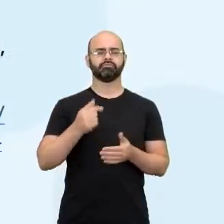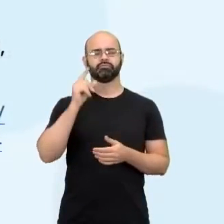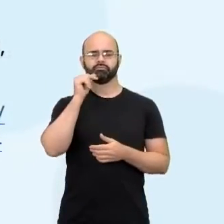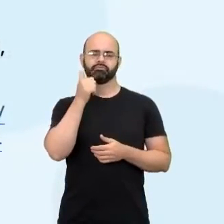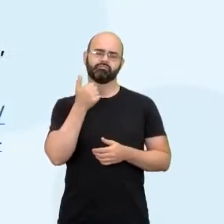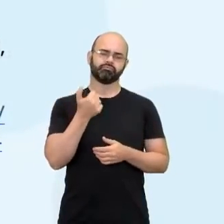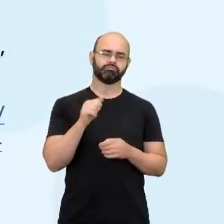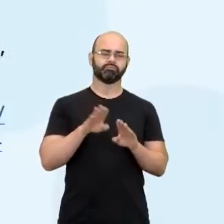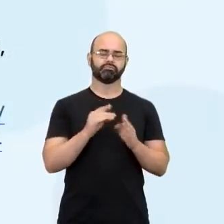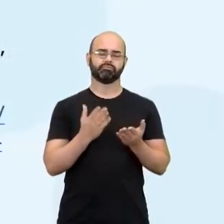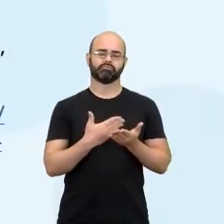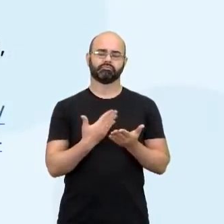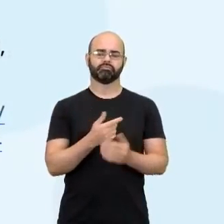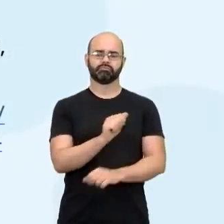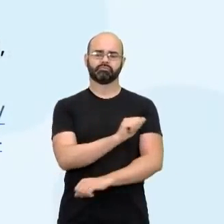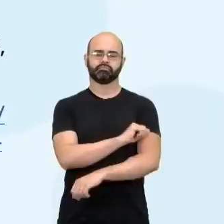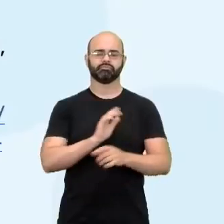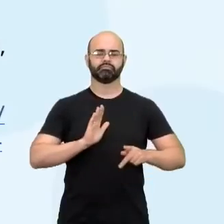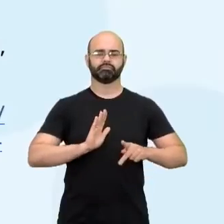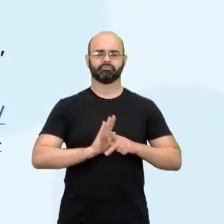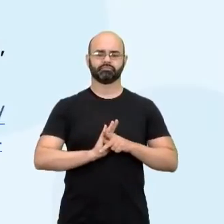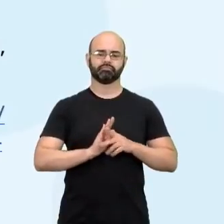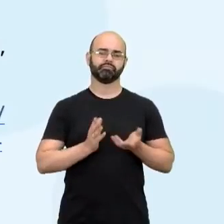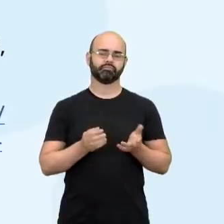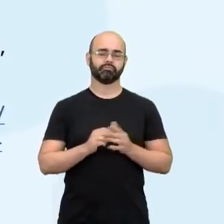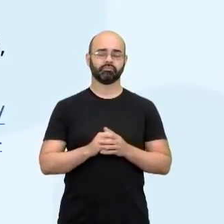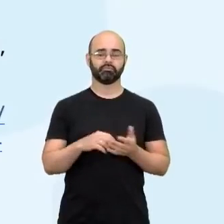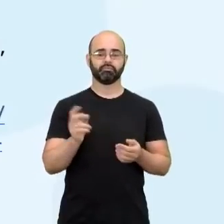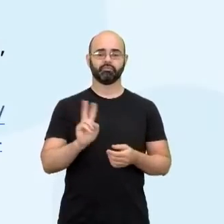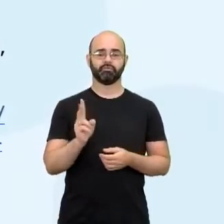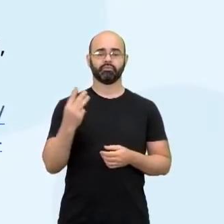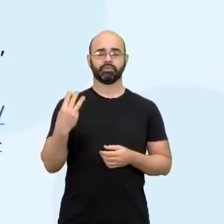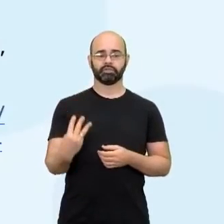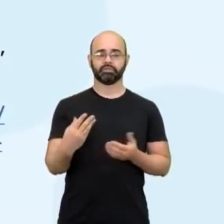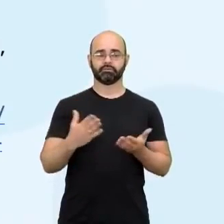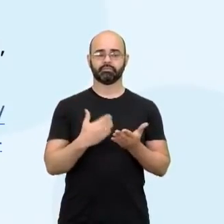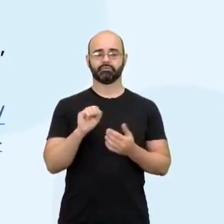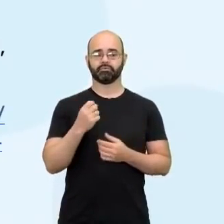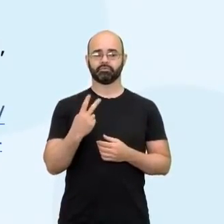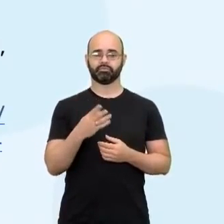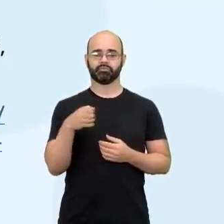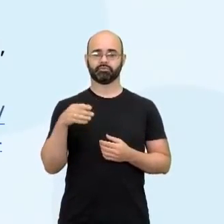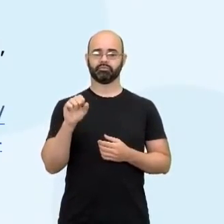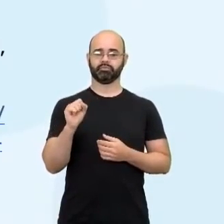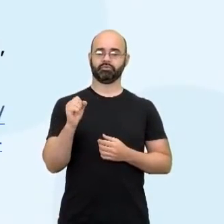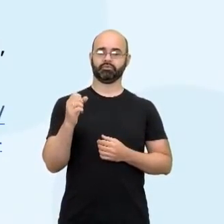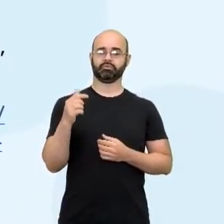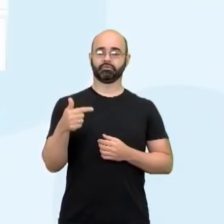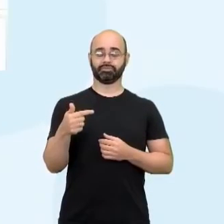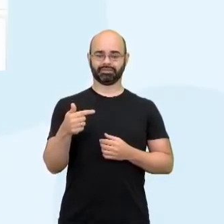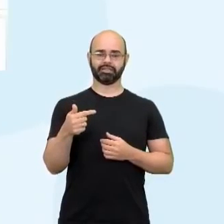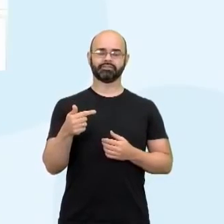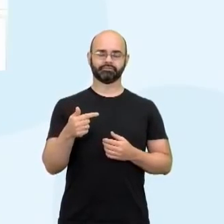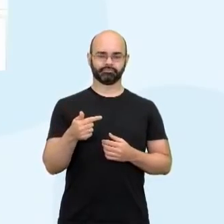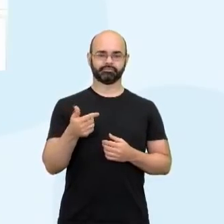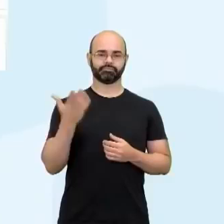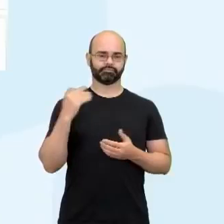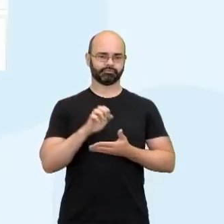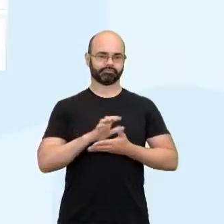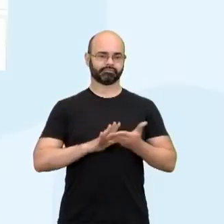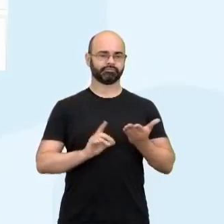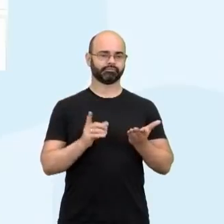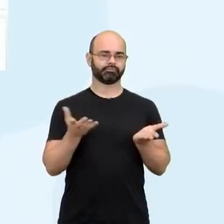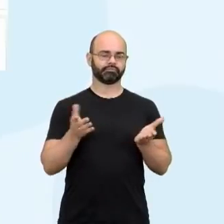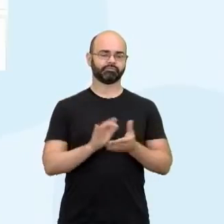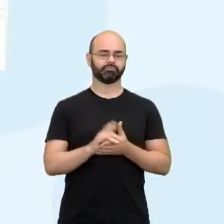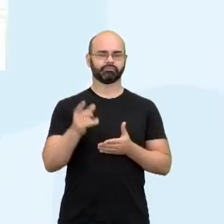Pencil e o seu cadernação. A gente vai trabalhar o volume 3, página 82 e 87, mas a gente já fez os exercícios dele na aula passada, tá? Então, lembrando,